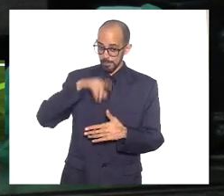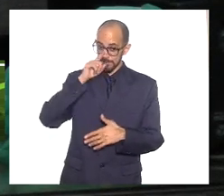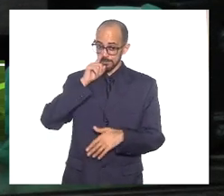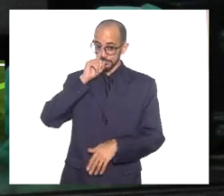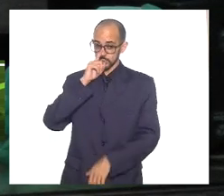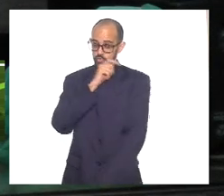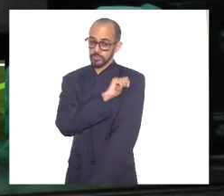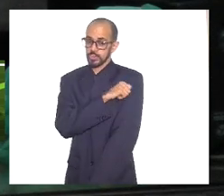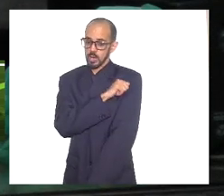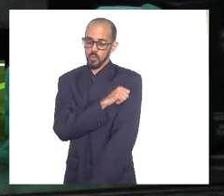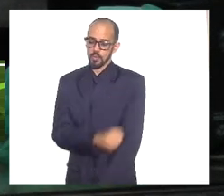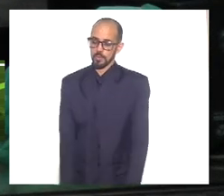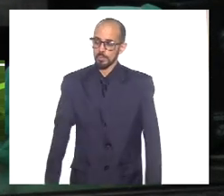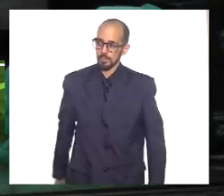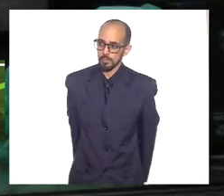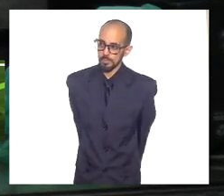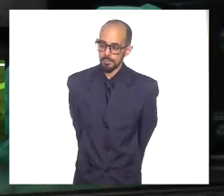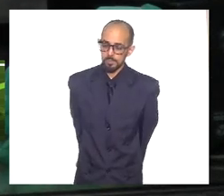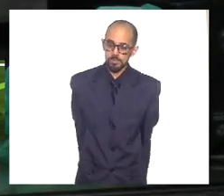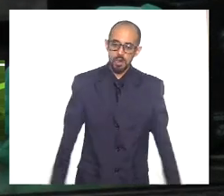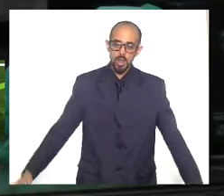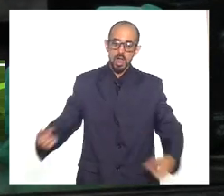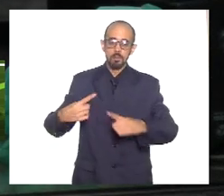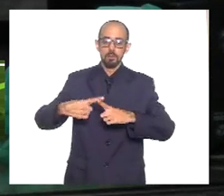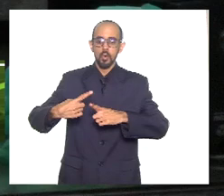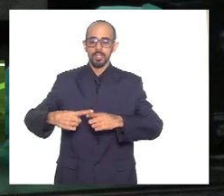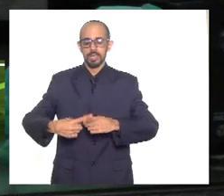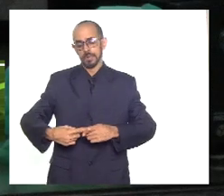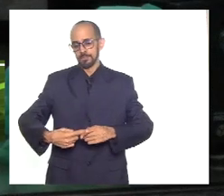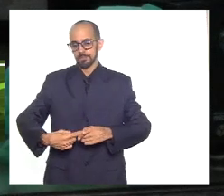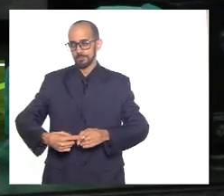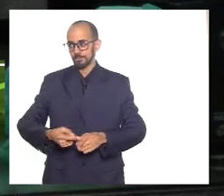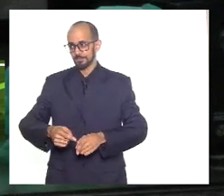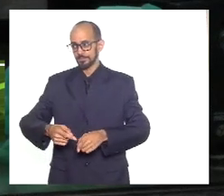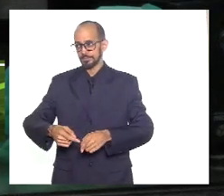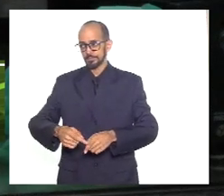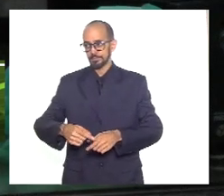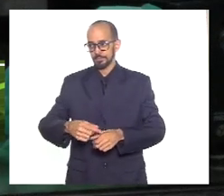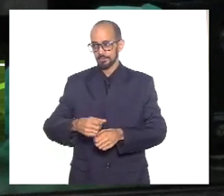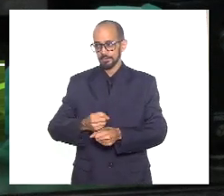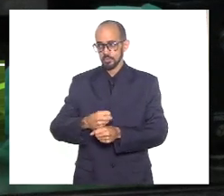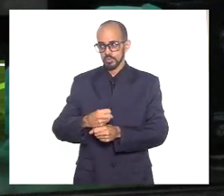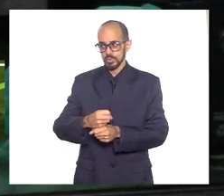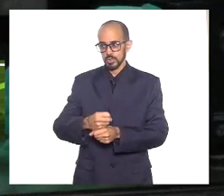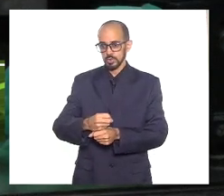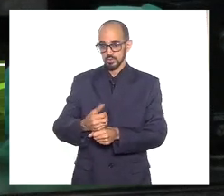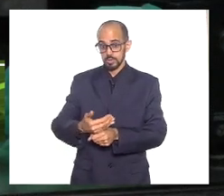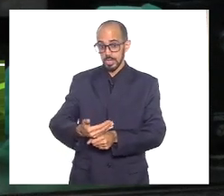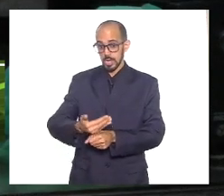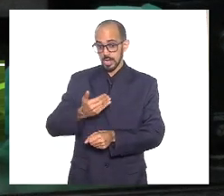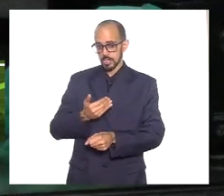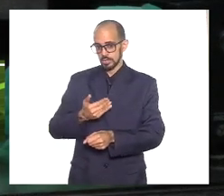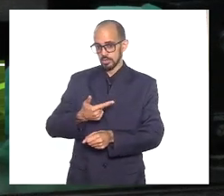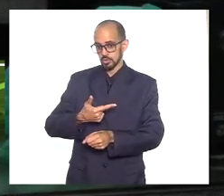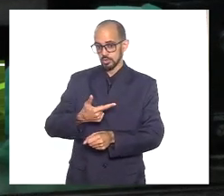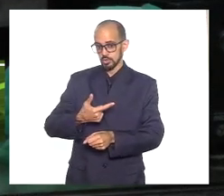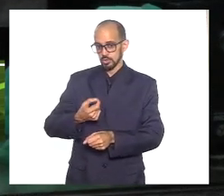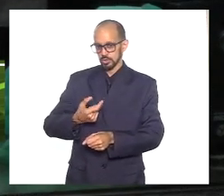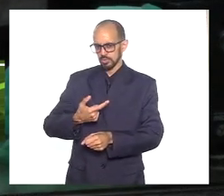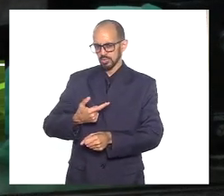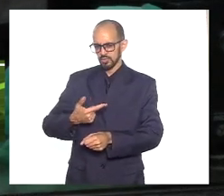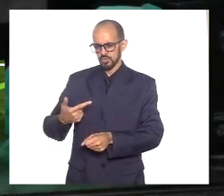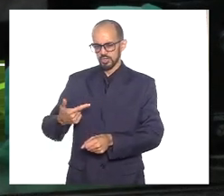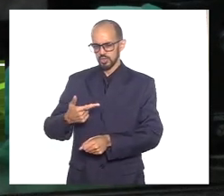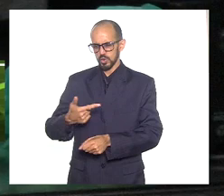fiscal. Porque nos anos que antecederam a 2022,